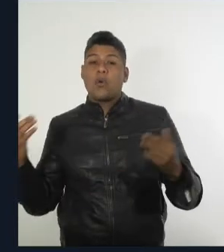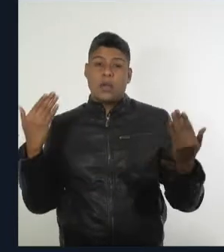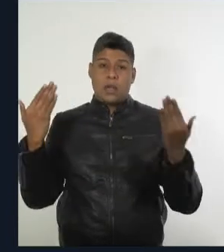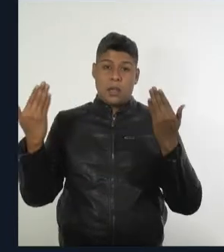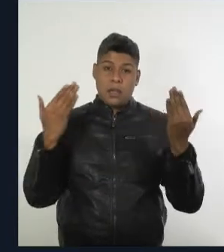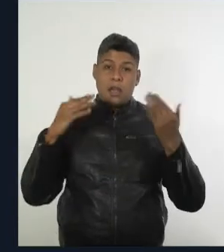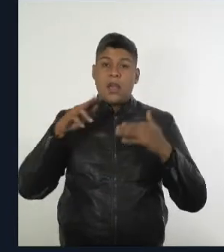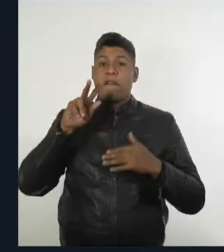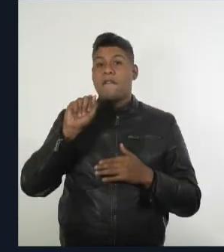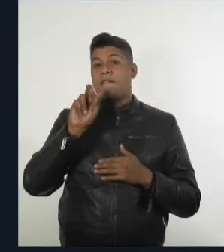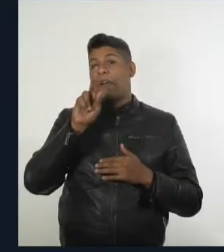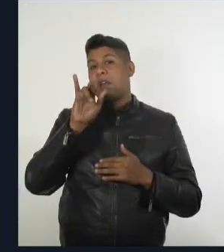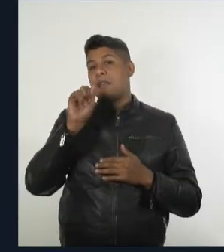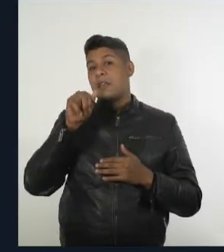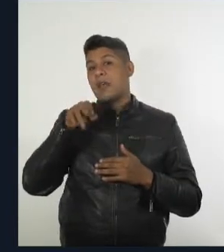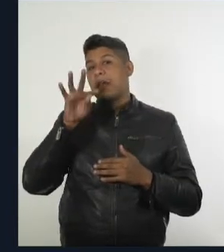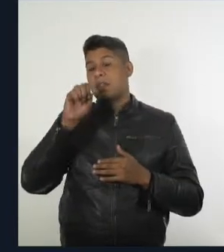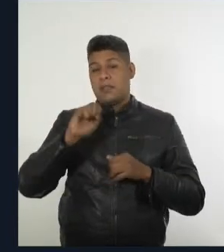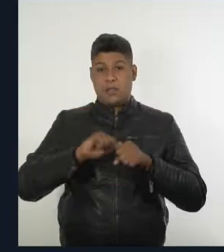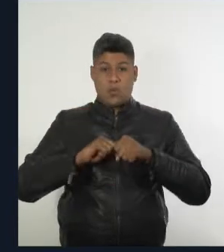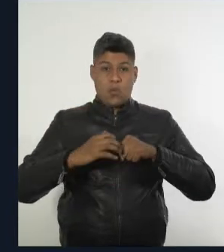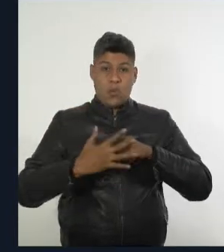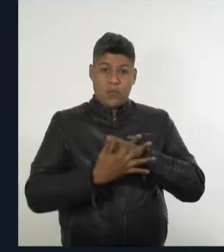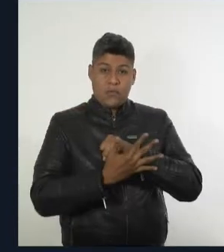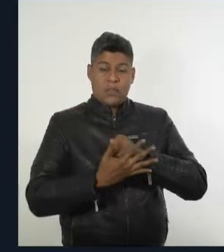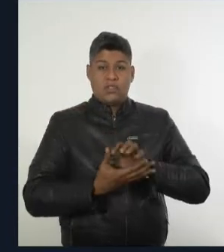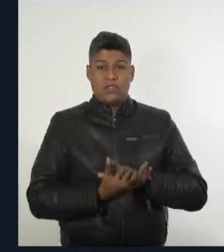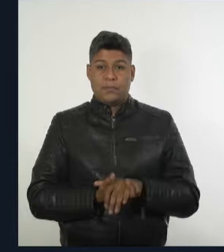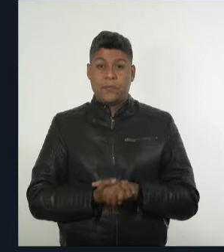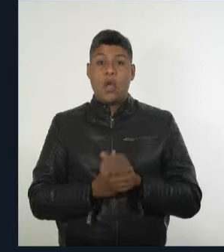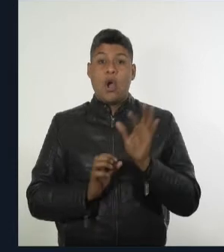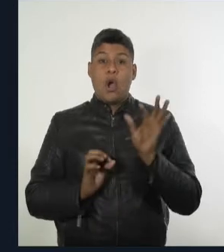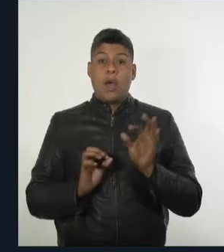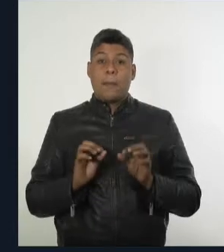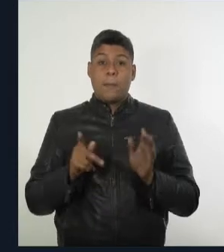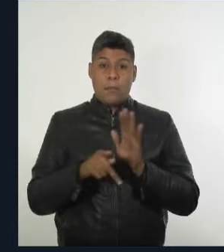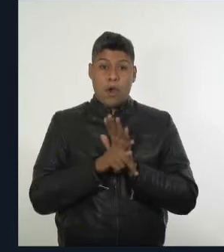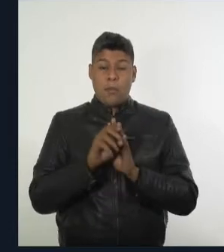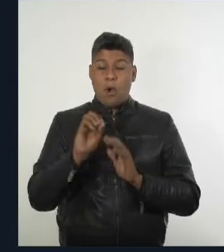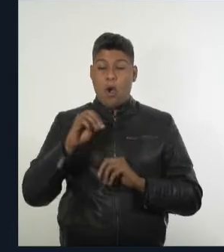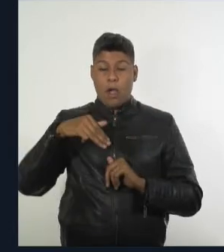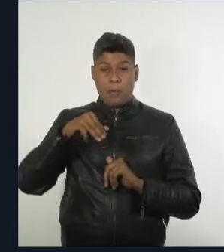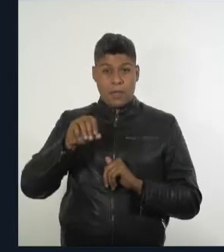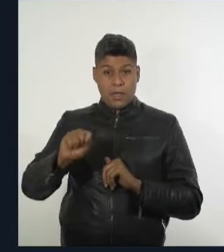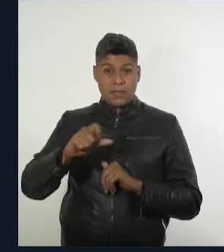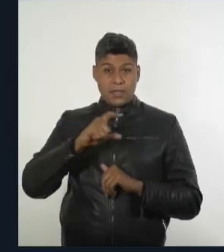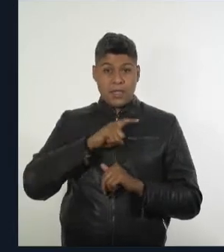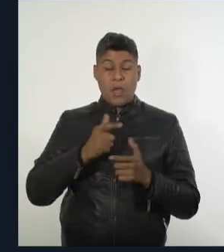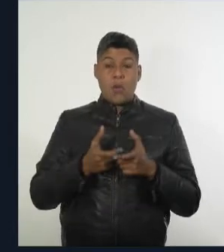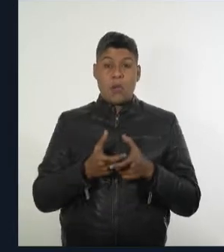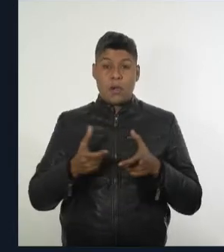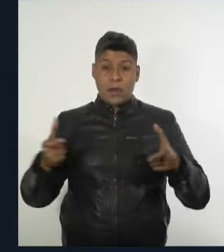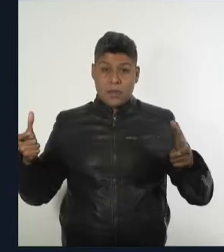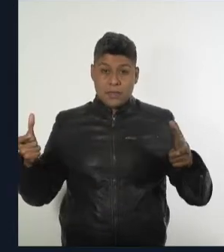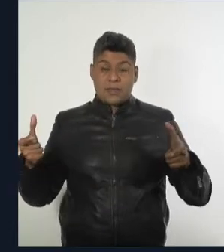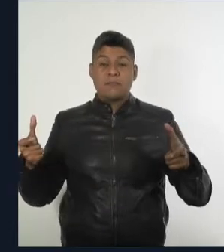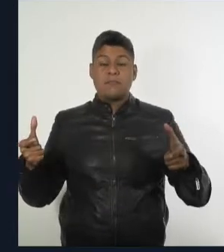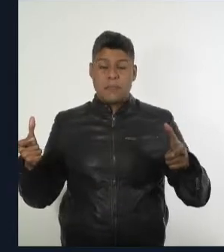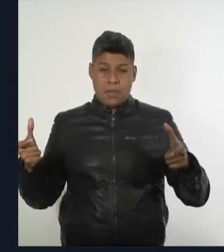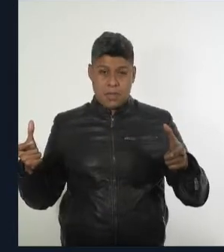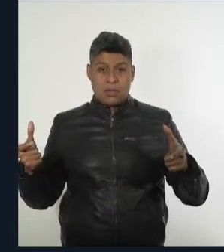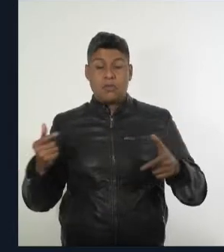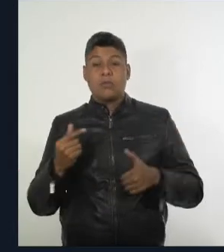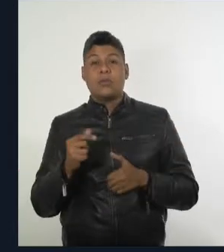do SARS-CoV-2. A modelagem feita pela Organização Mundial de Saúde sugere uma taxa de crescimento maior que